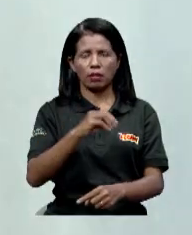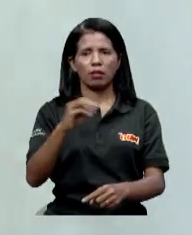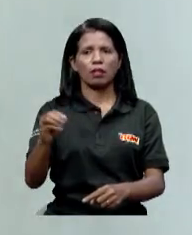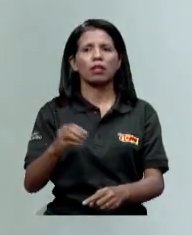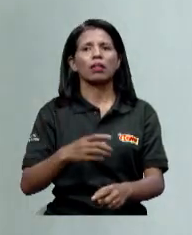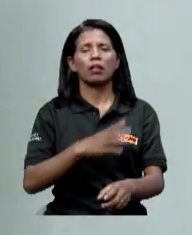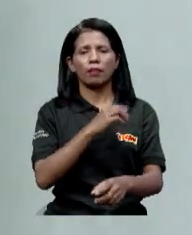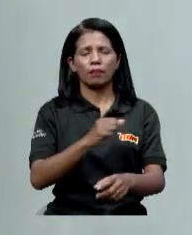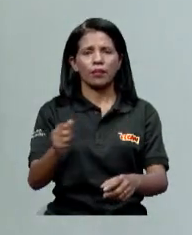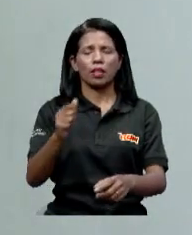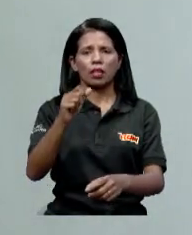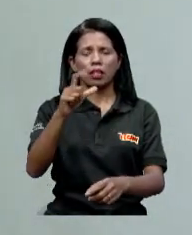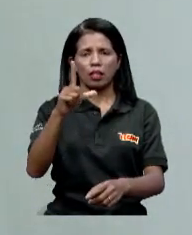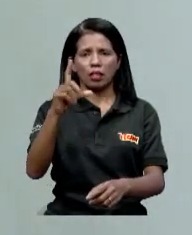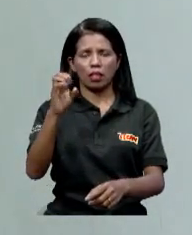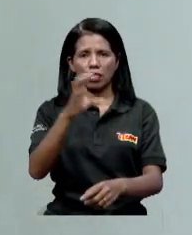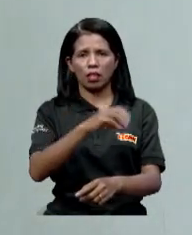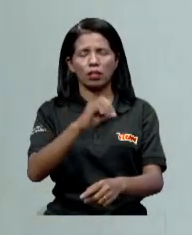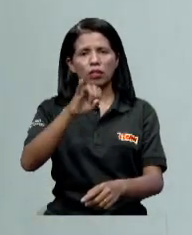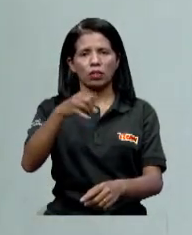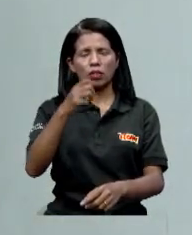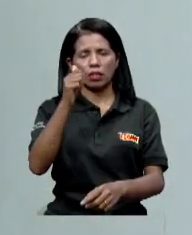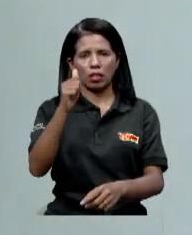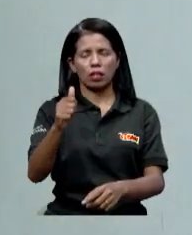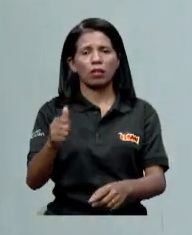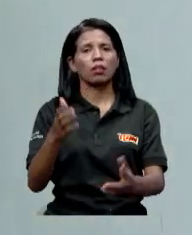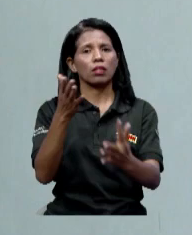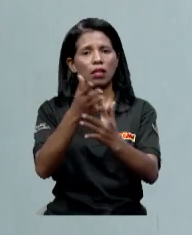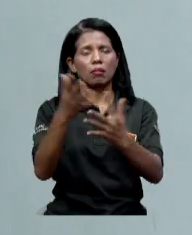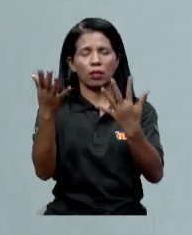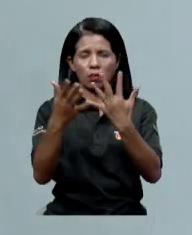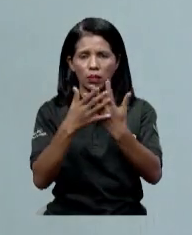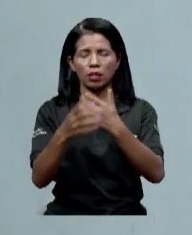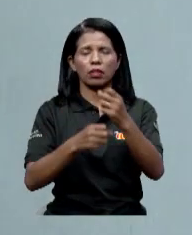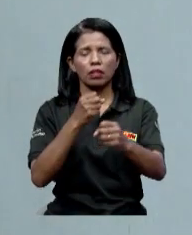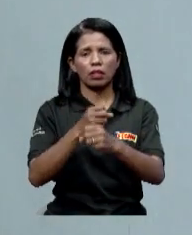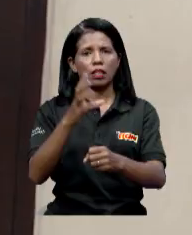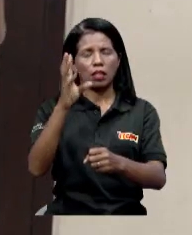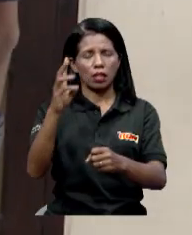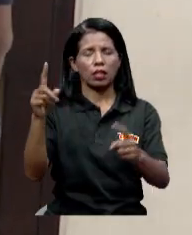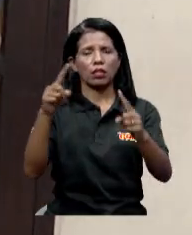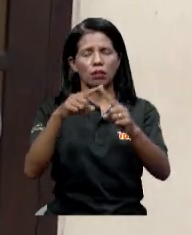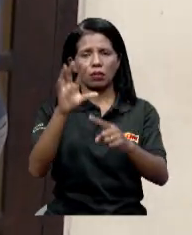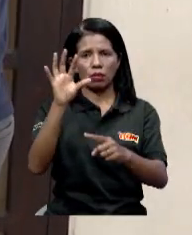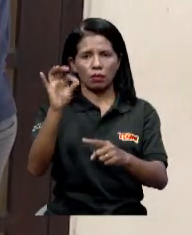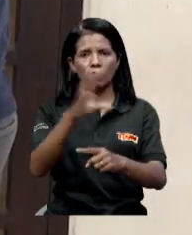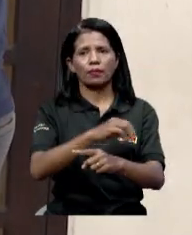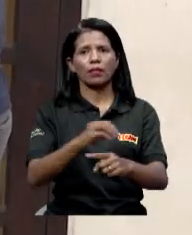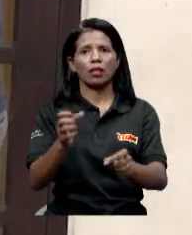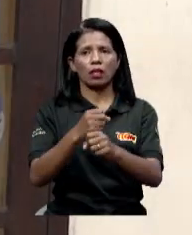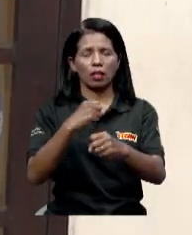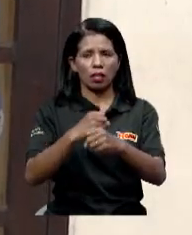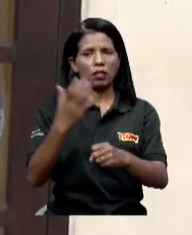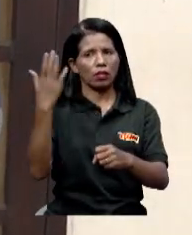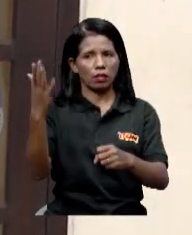DP, LM, RA, no JA, ho pena prisão tina nento walu, tambo considera factos nebe consta e acusação